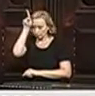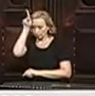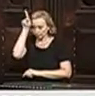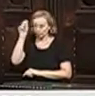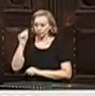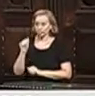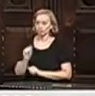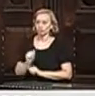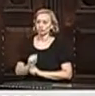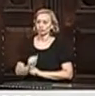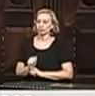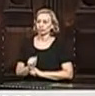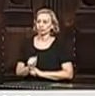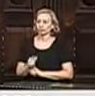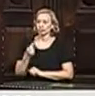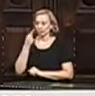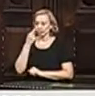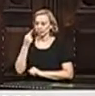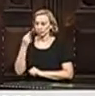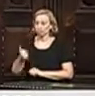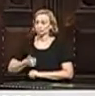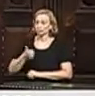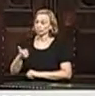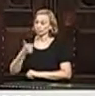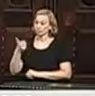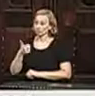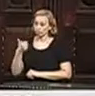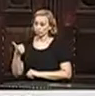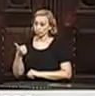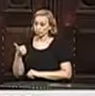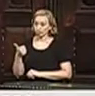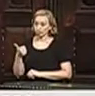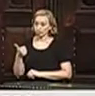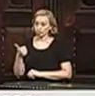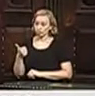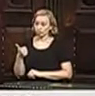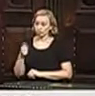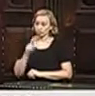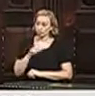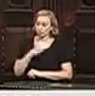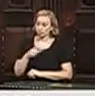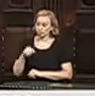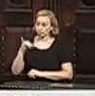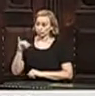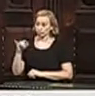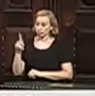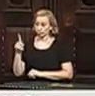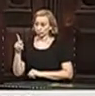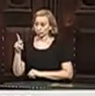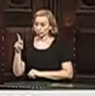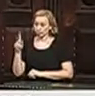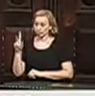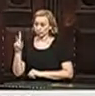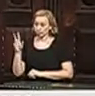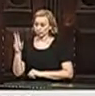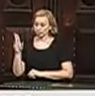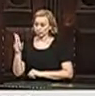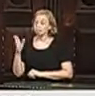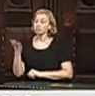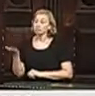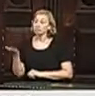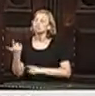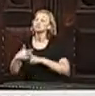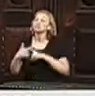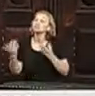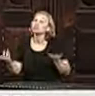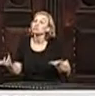se manifestem sobre o pedido de liminar que solicitamos. E por que pedimos liminar?